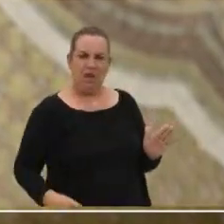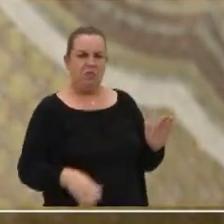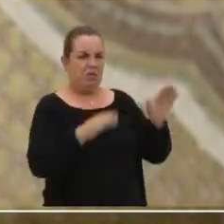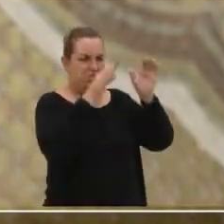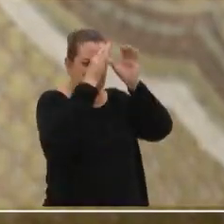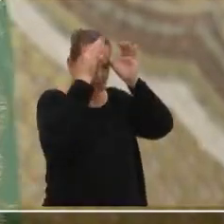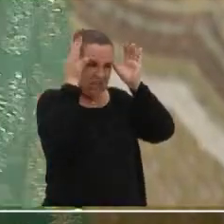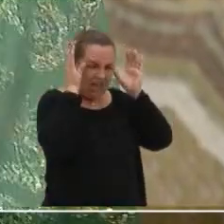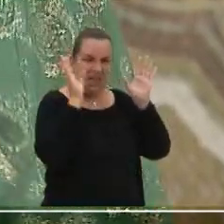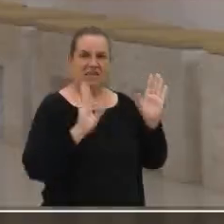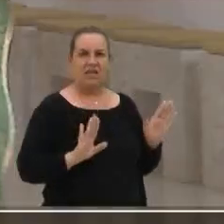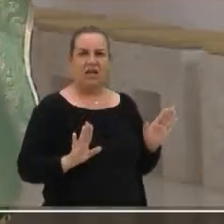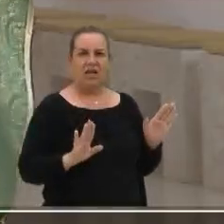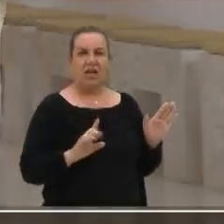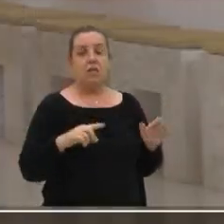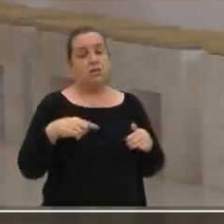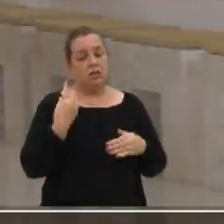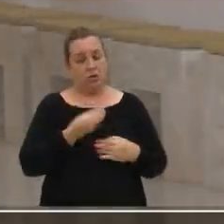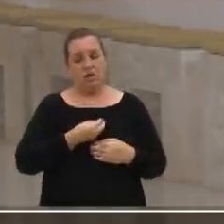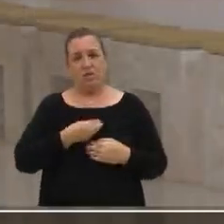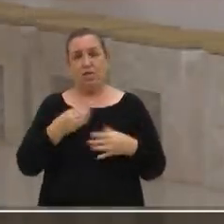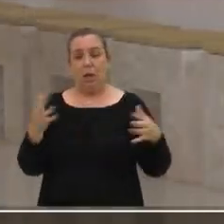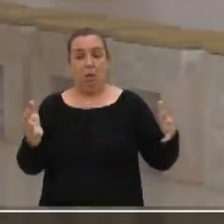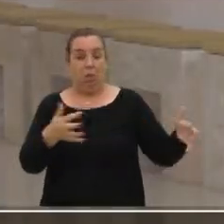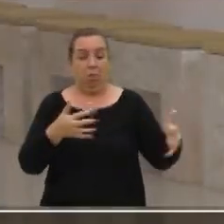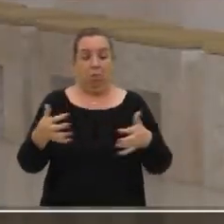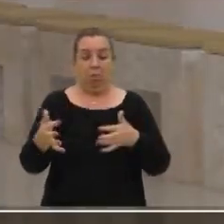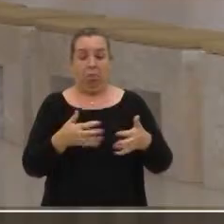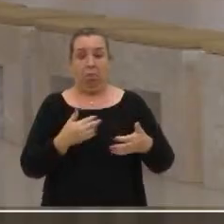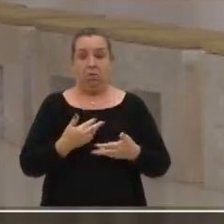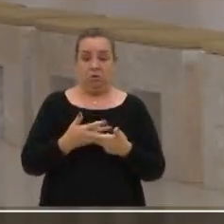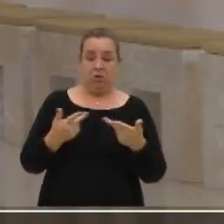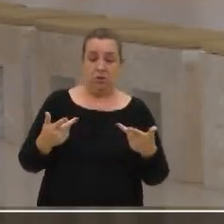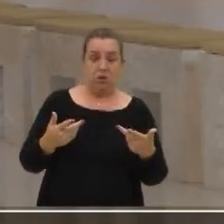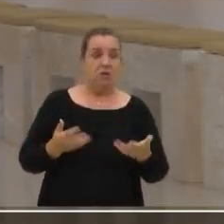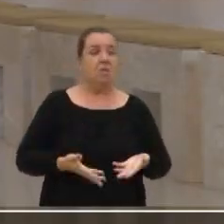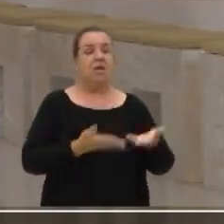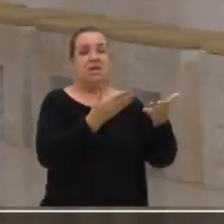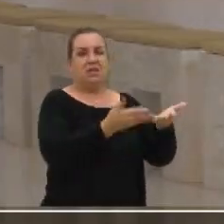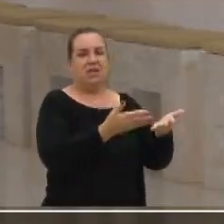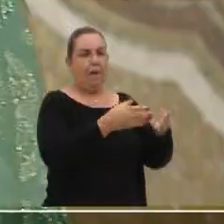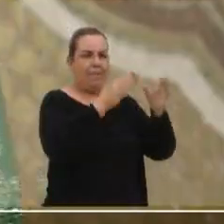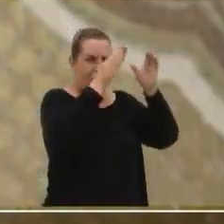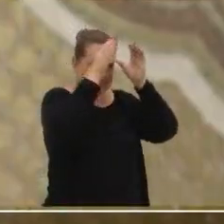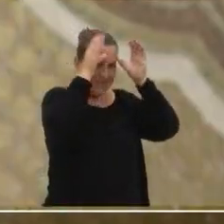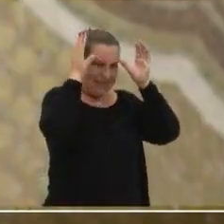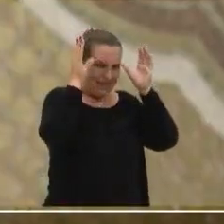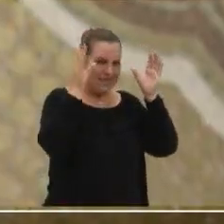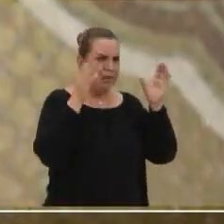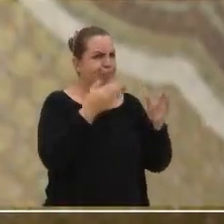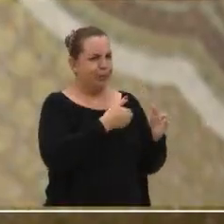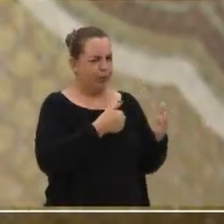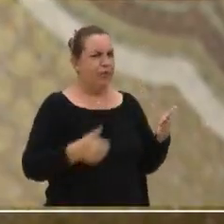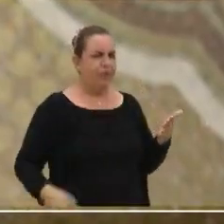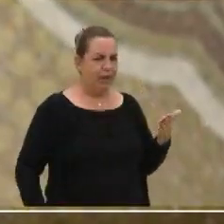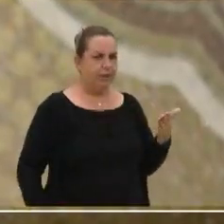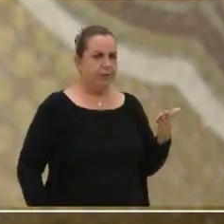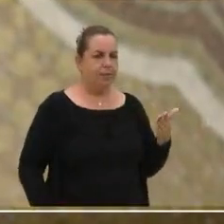Se toda a nossa vida é um juntar tesouro para César. Se toda a nossa vida for